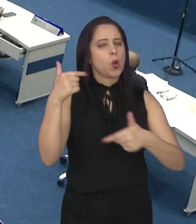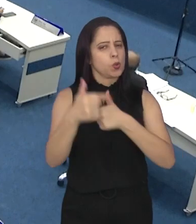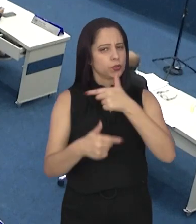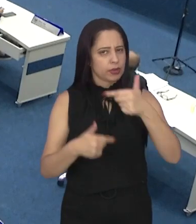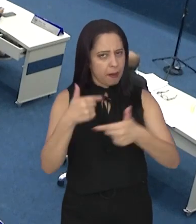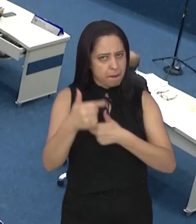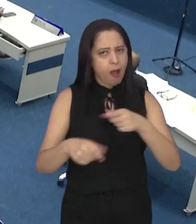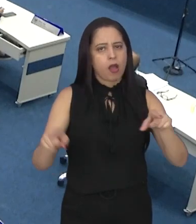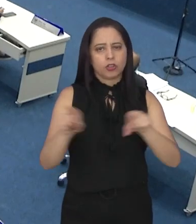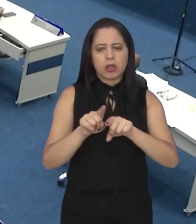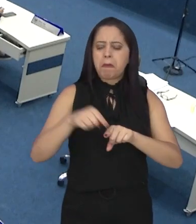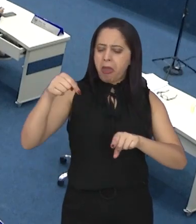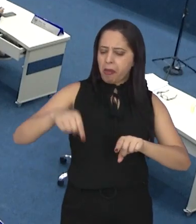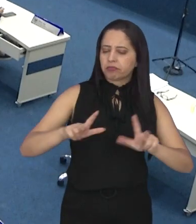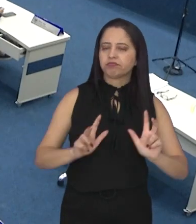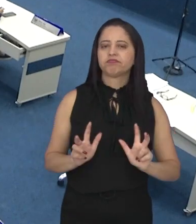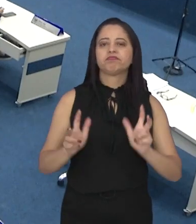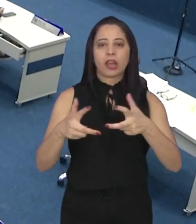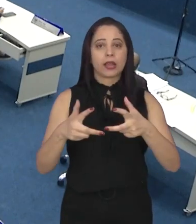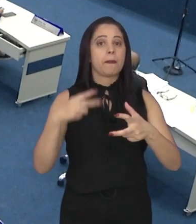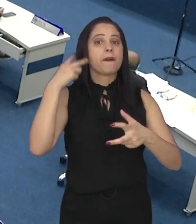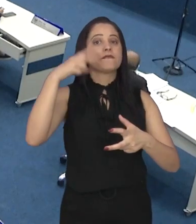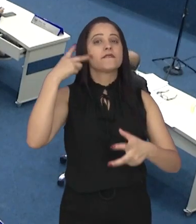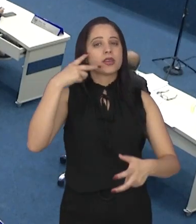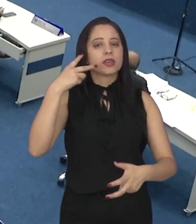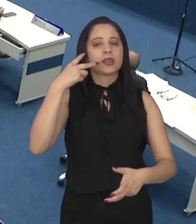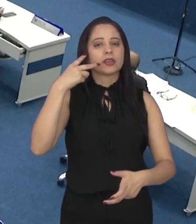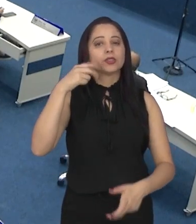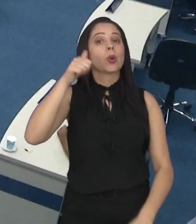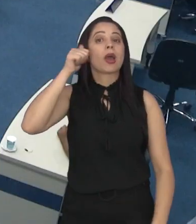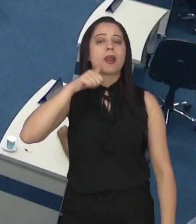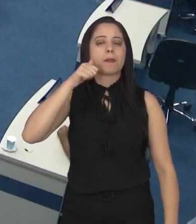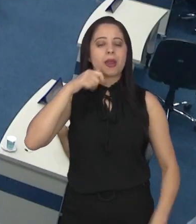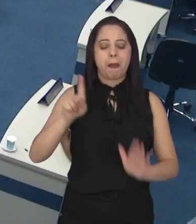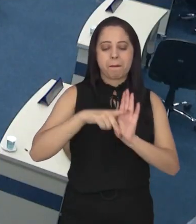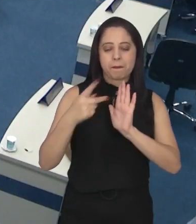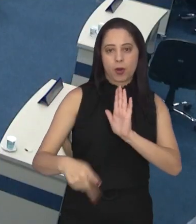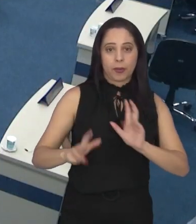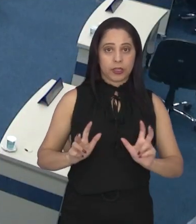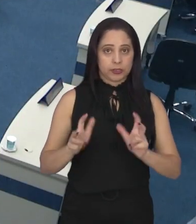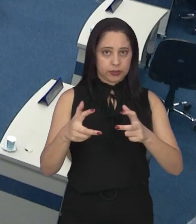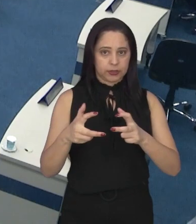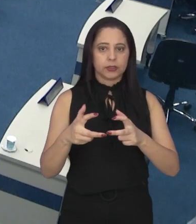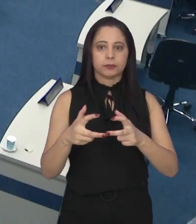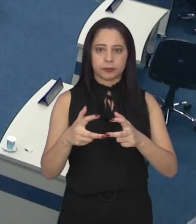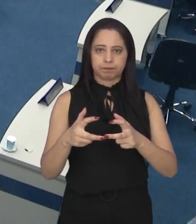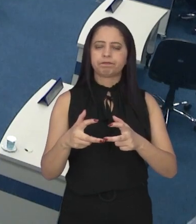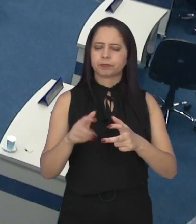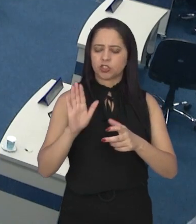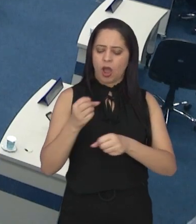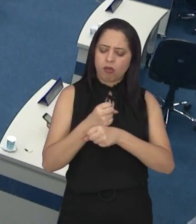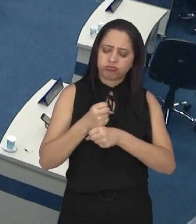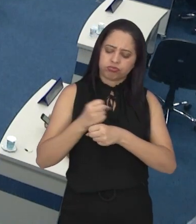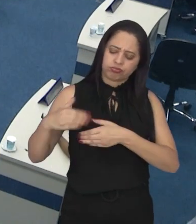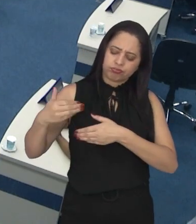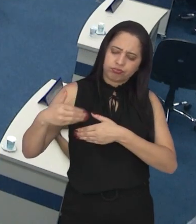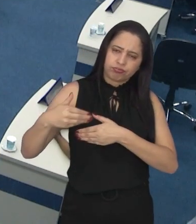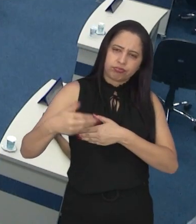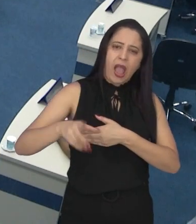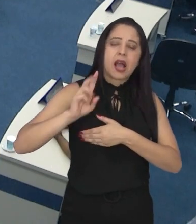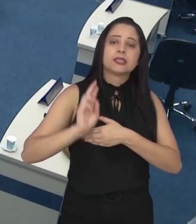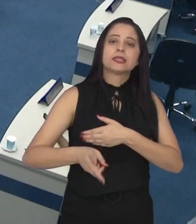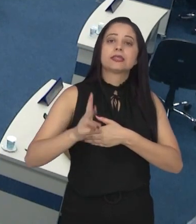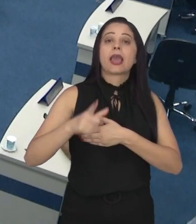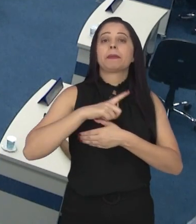Um trabalho que também vem sendo realizado pelas vereadoras da Câmara. Ao longo dos anos, o Legislativo tem promovido